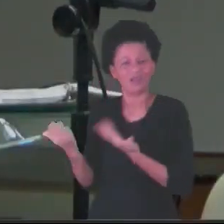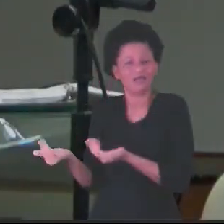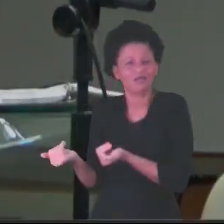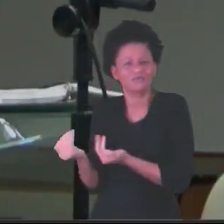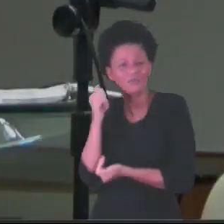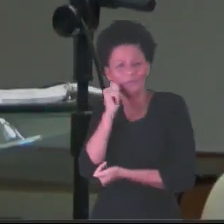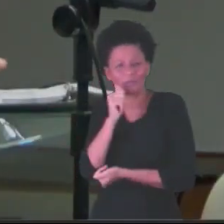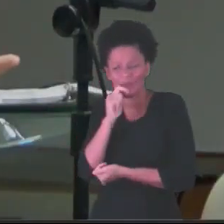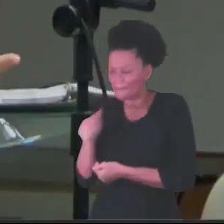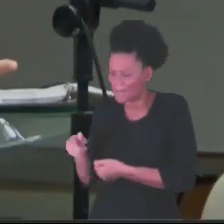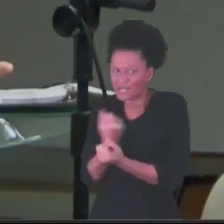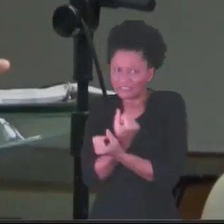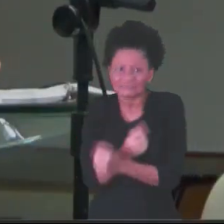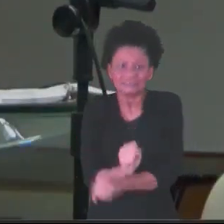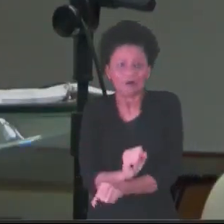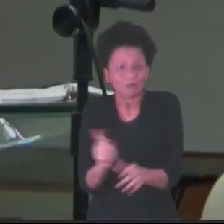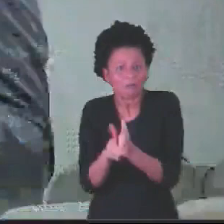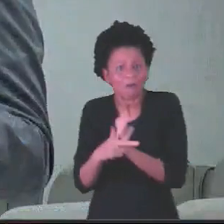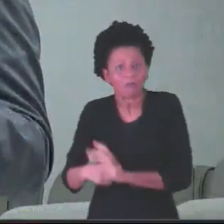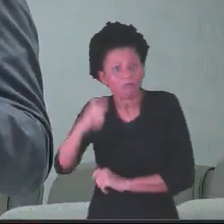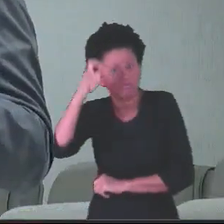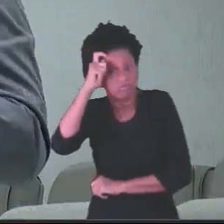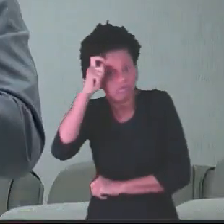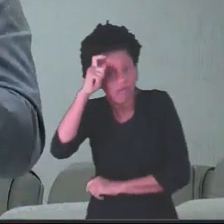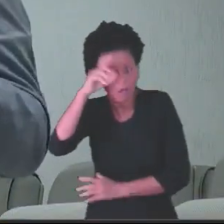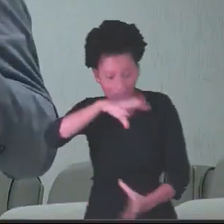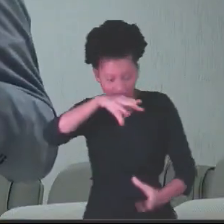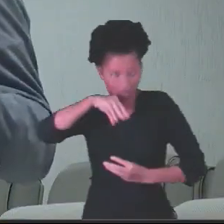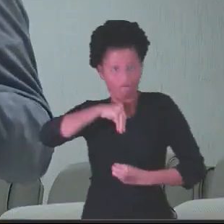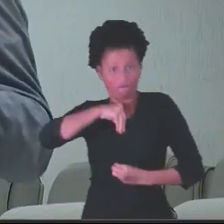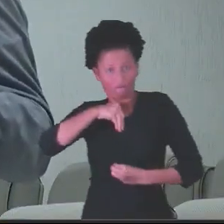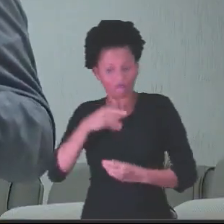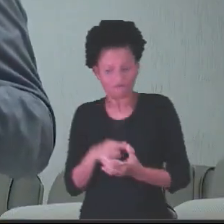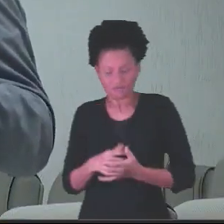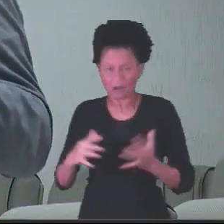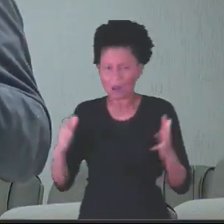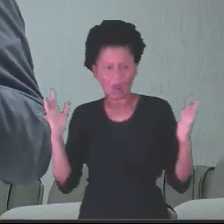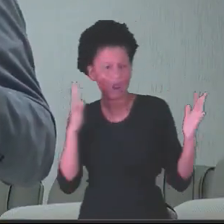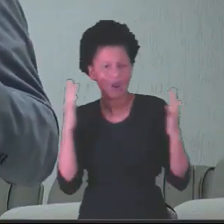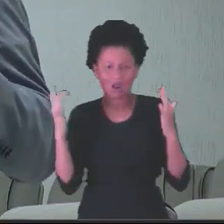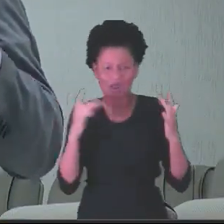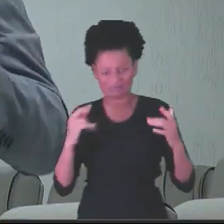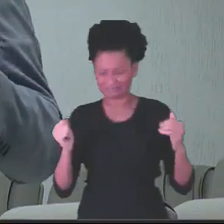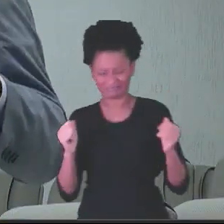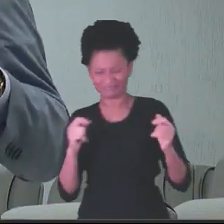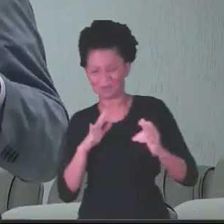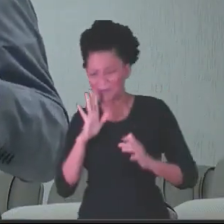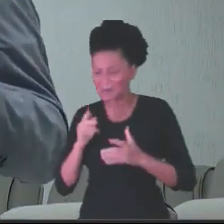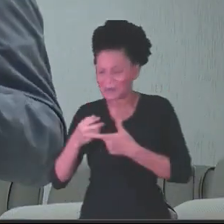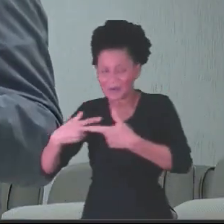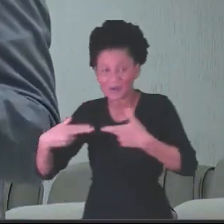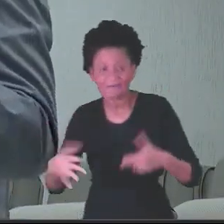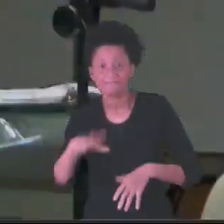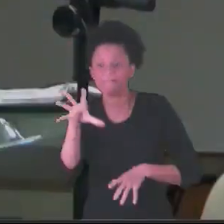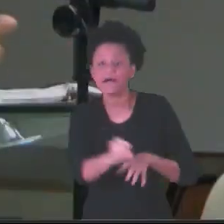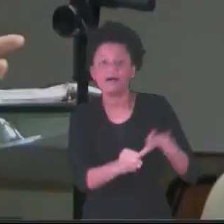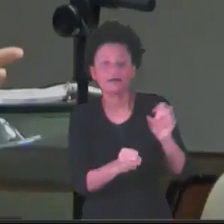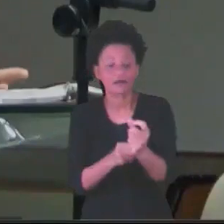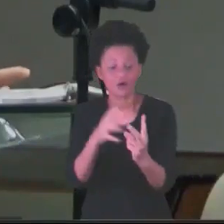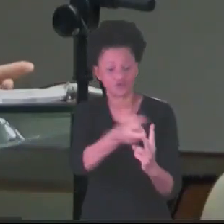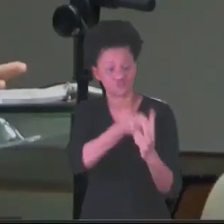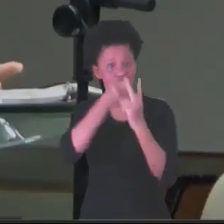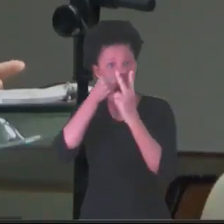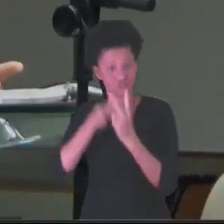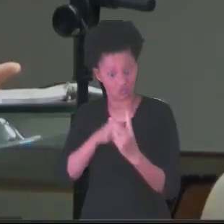que era escrava de satanás fizeram um tumulto na cidade levaram paulos e silas a